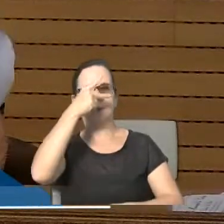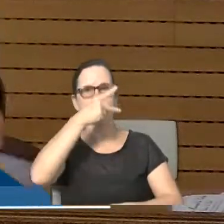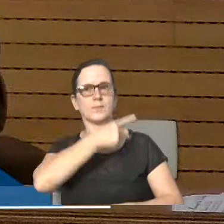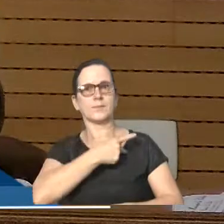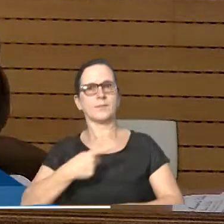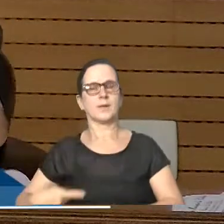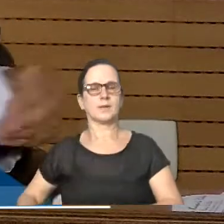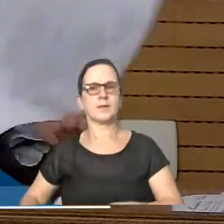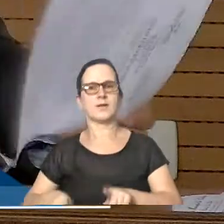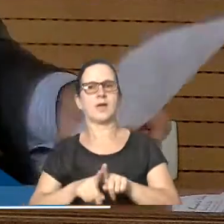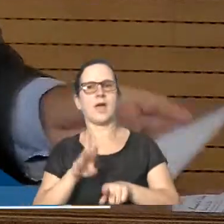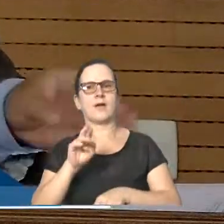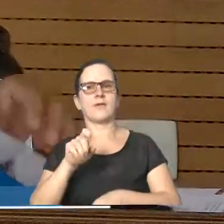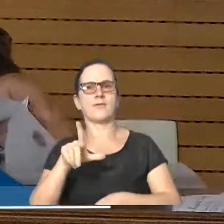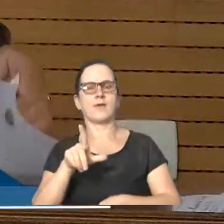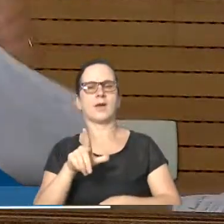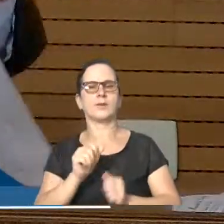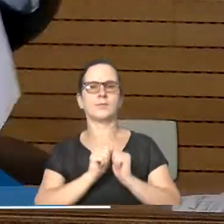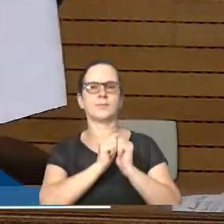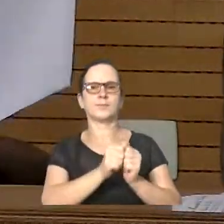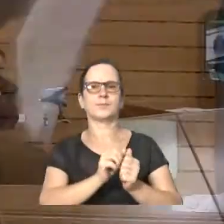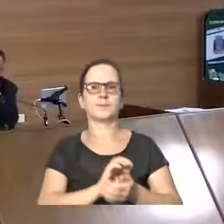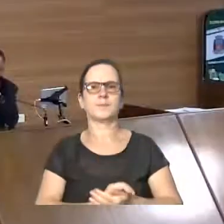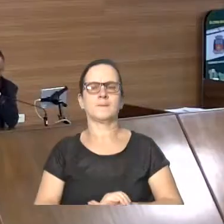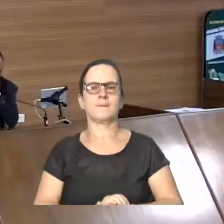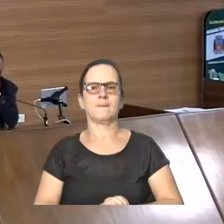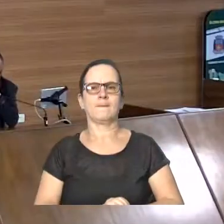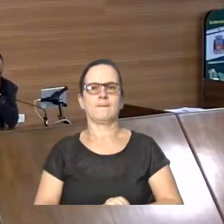de Souza Vilar, membro.